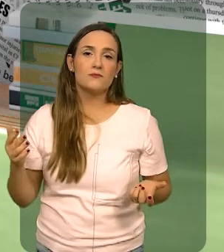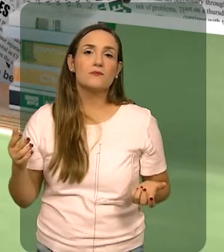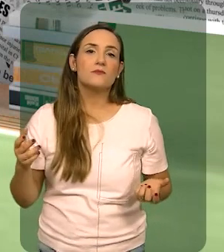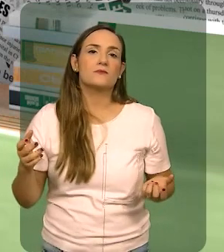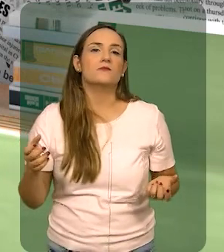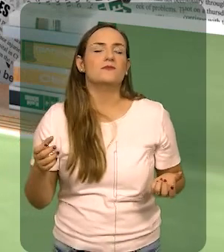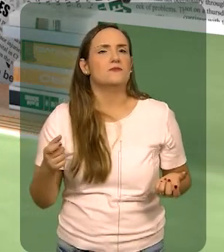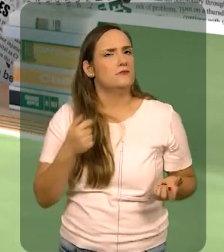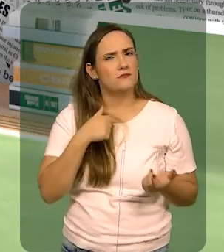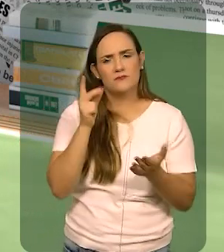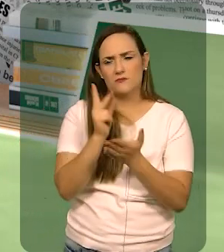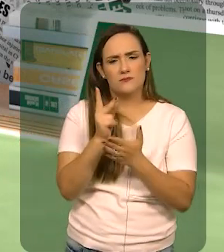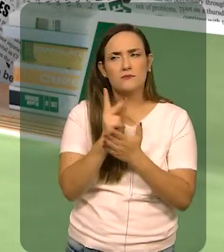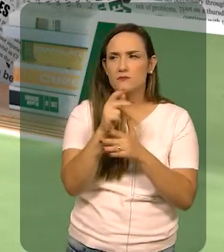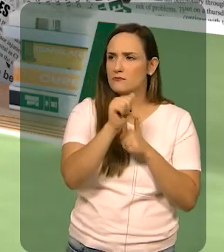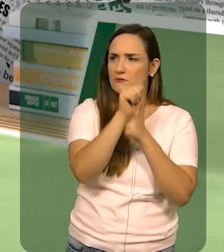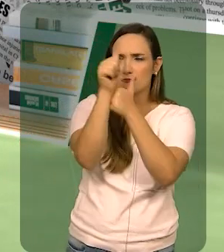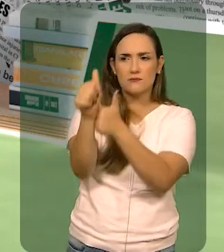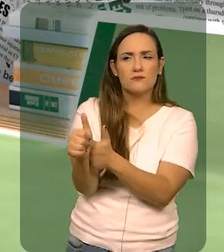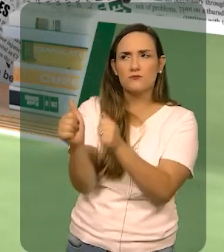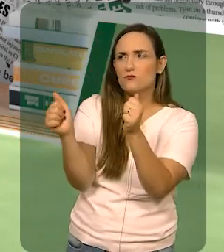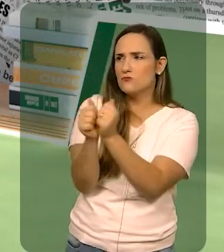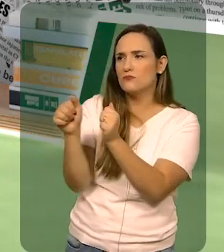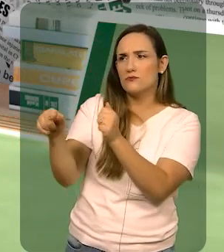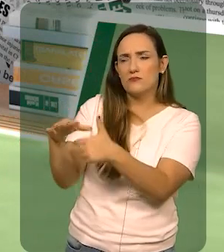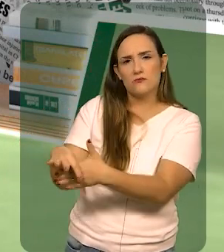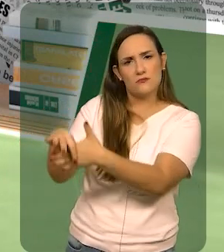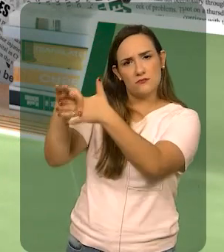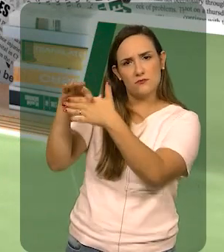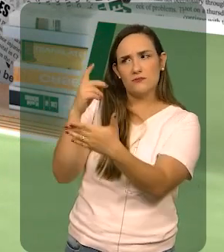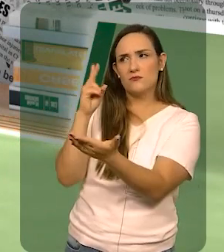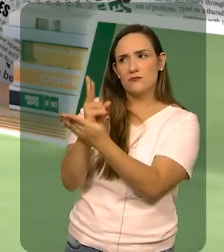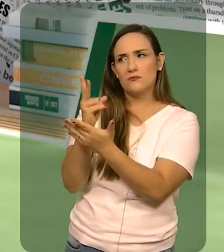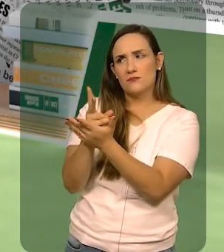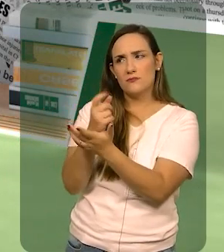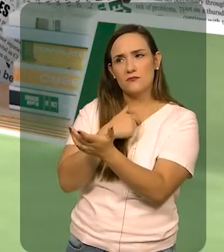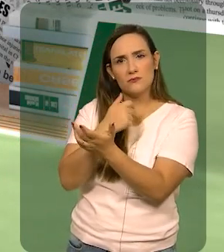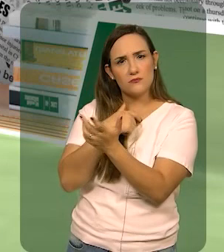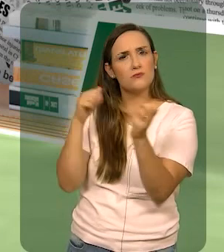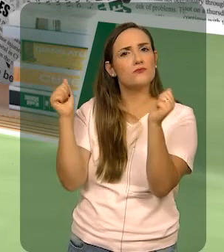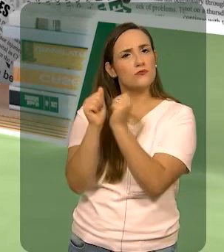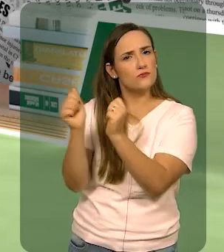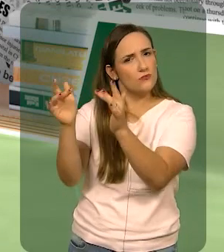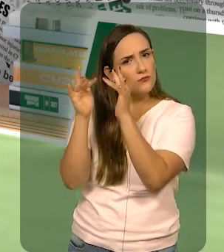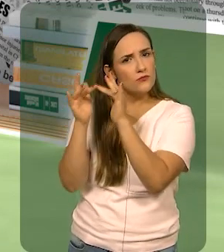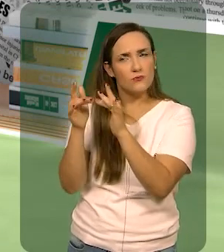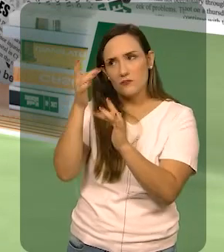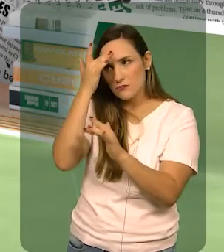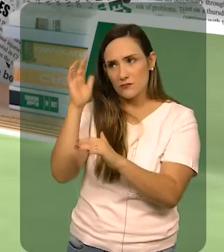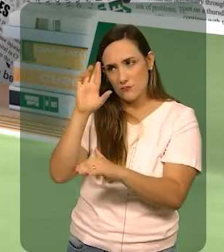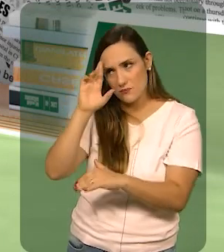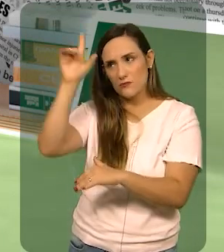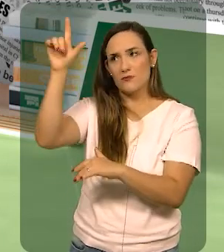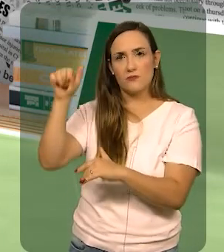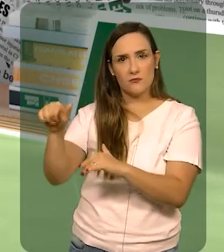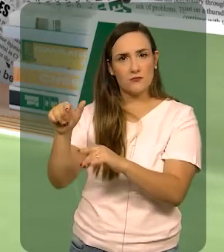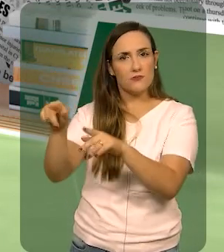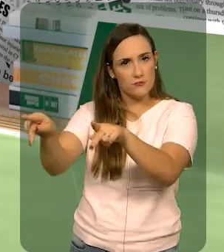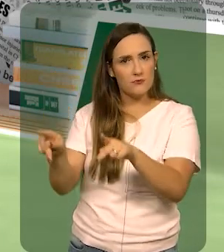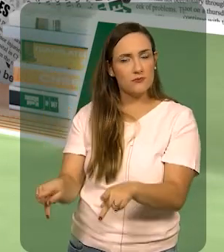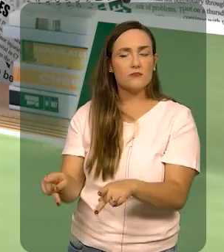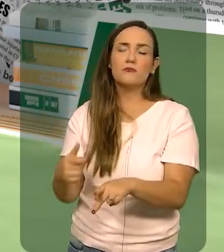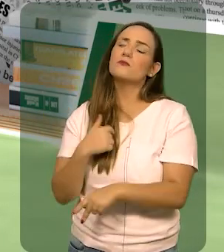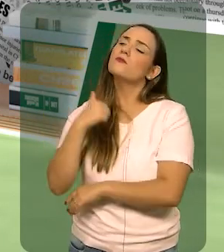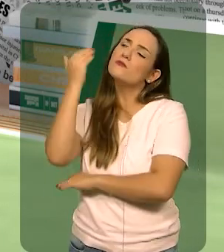líder. Eu sempre acompanhei a liderança, né? Sempre que acompanhei essas pessoas que estão à frente do nosso povo, para